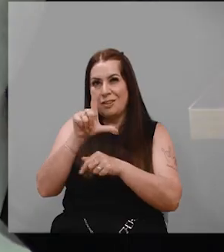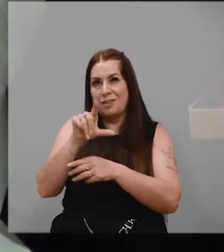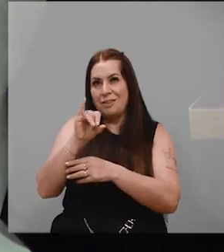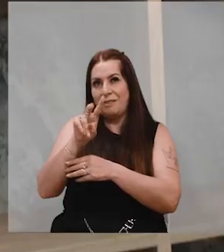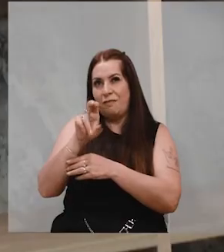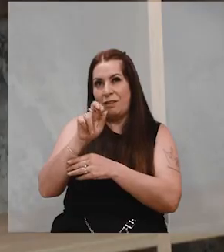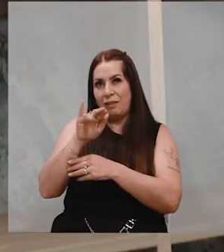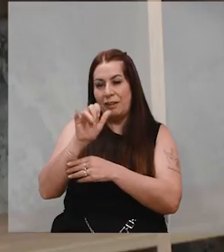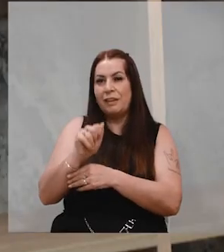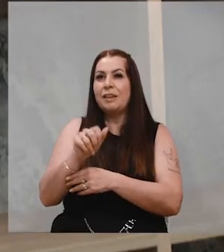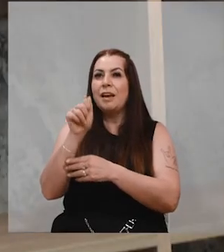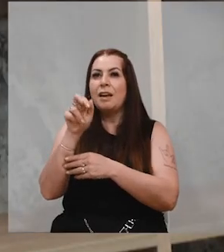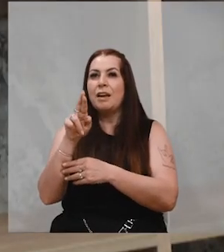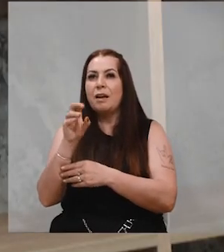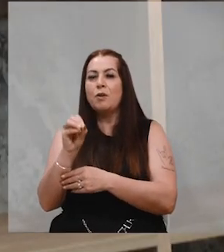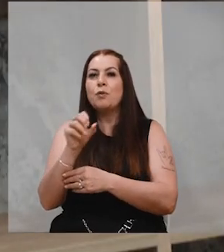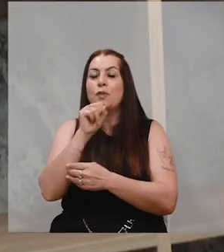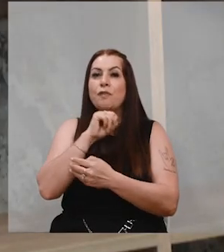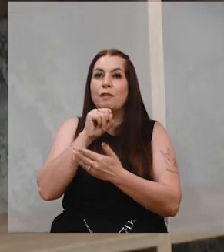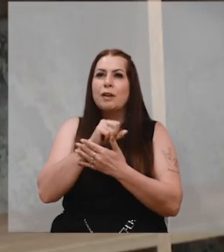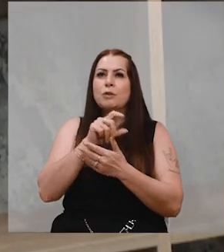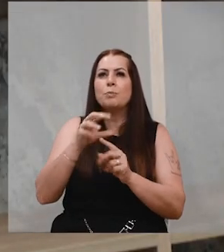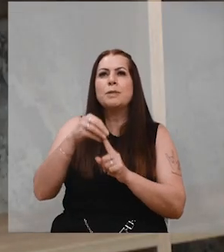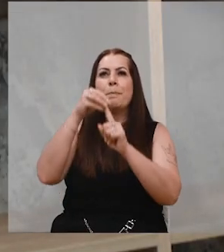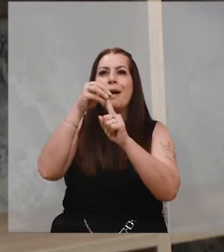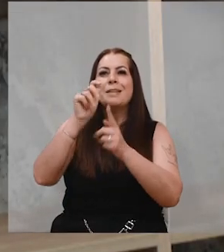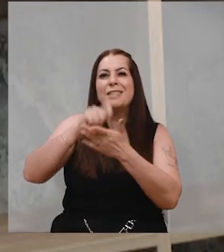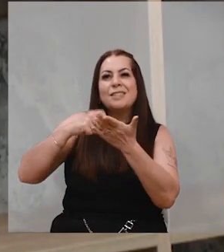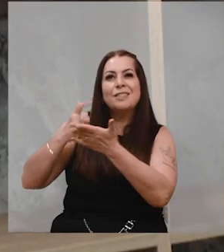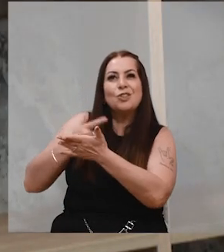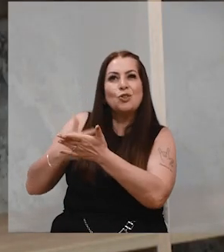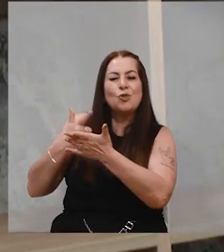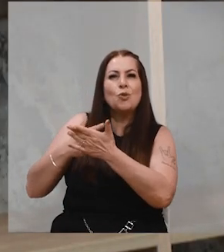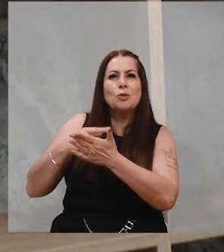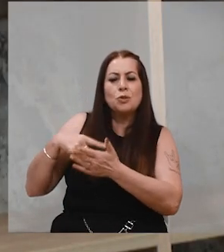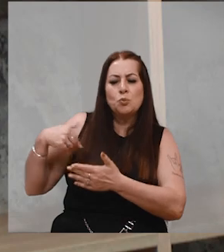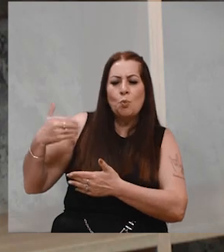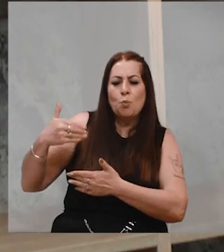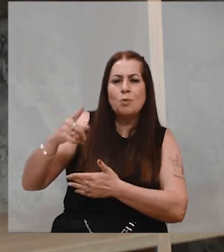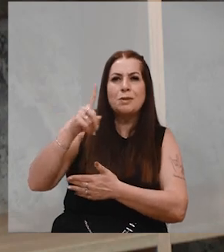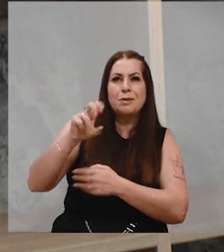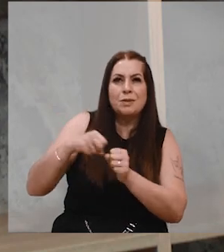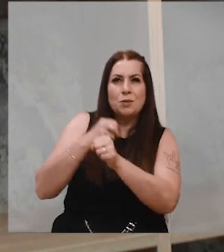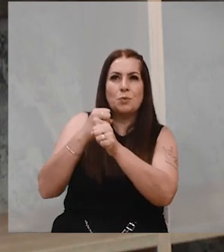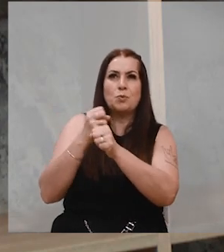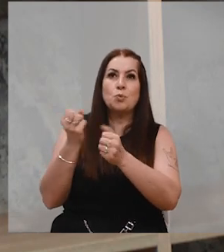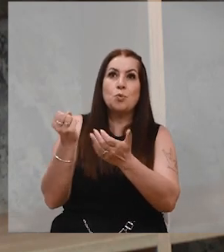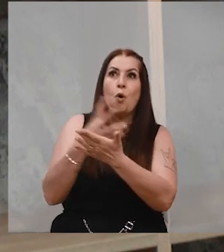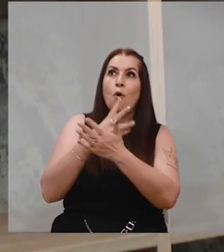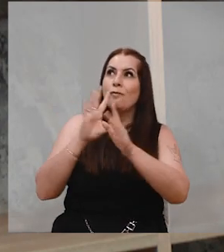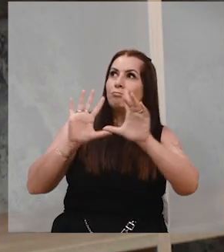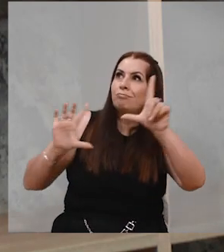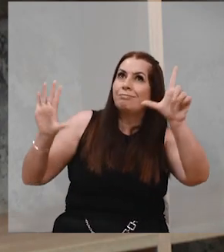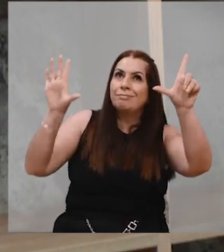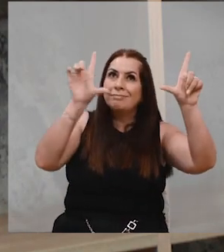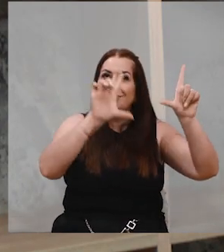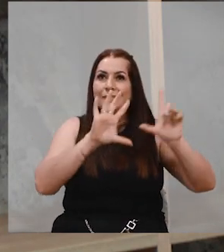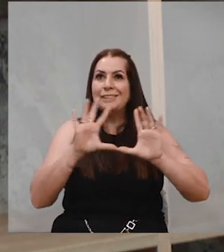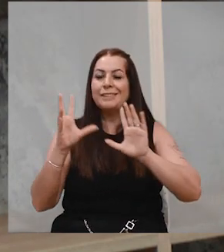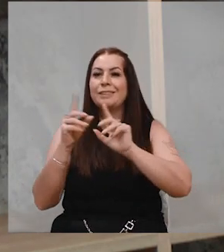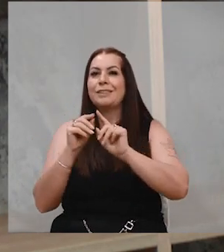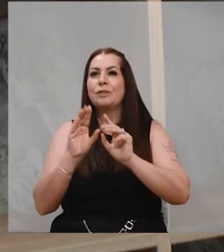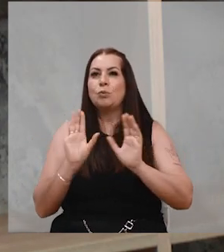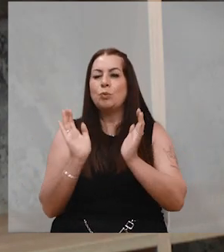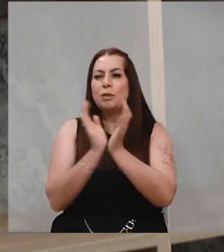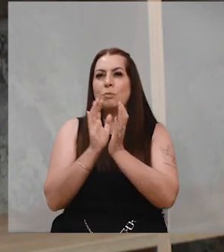principais escritores que passaram por aqui ao longo desses 15 anos. Então, novos cenários com toda a equipe da TV Focus que